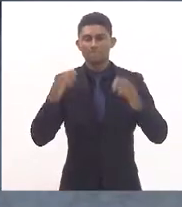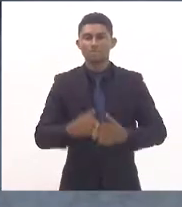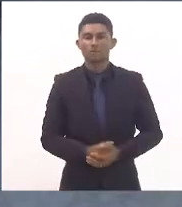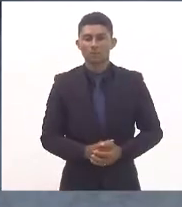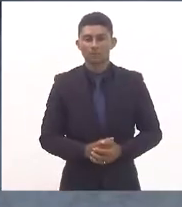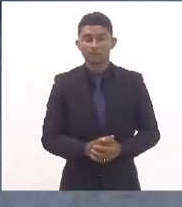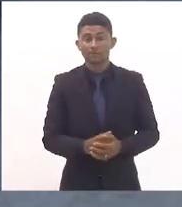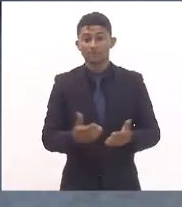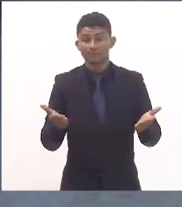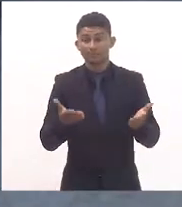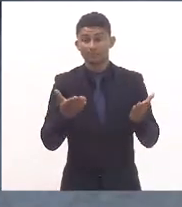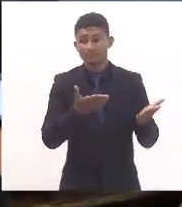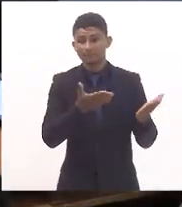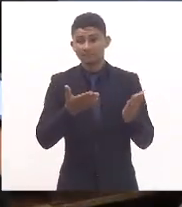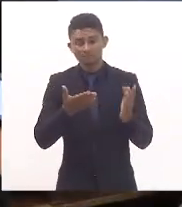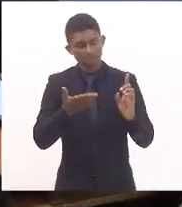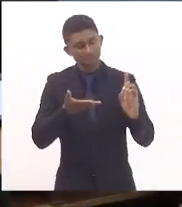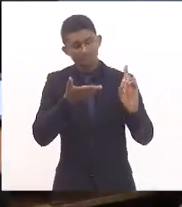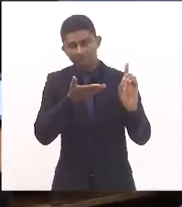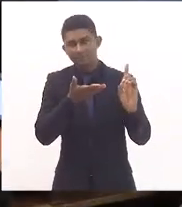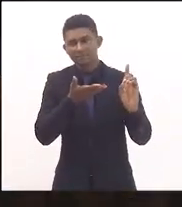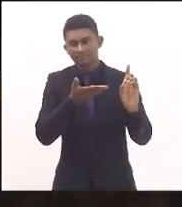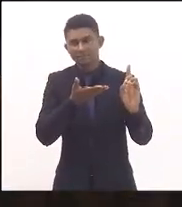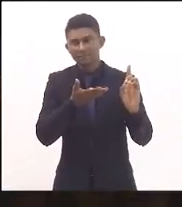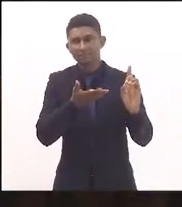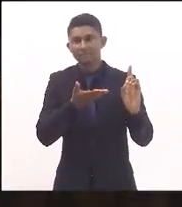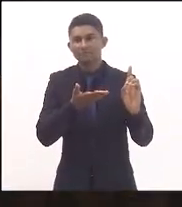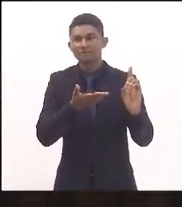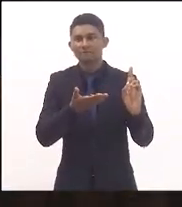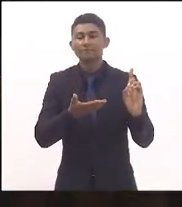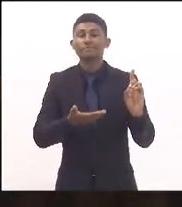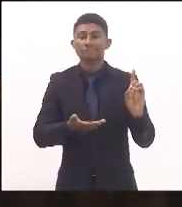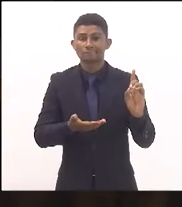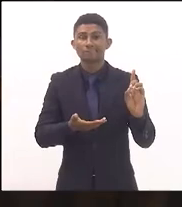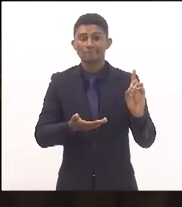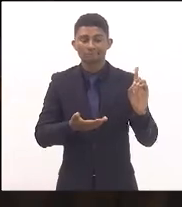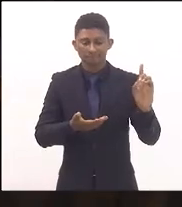passo a palavra nossa homenageada nesse momento